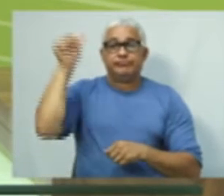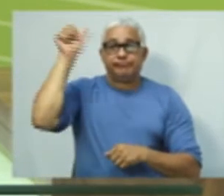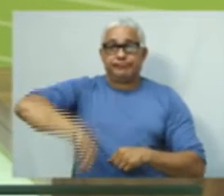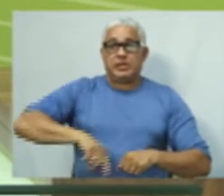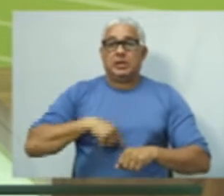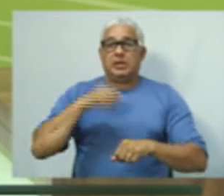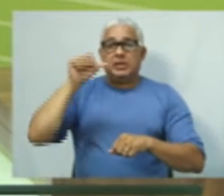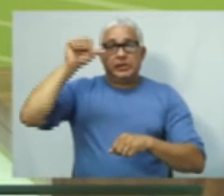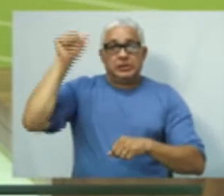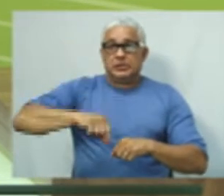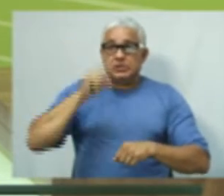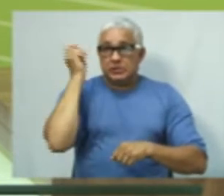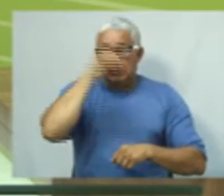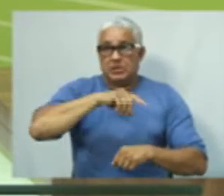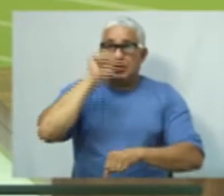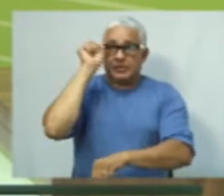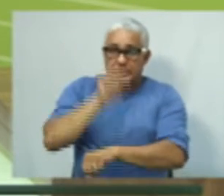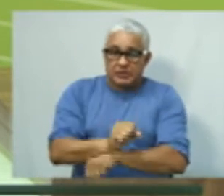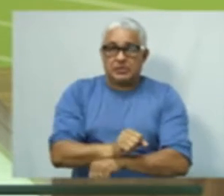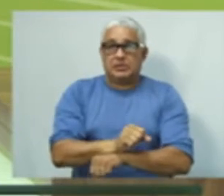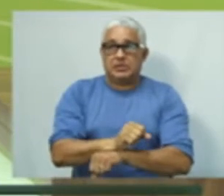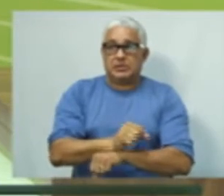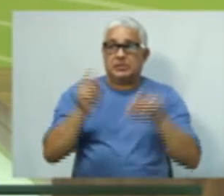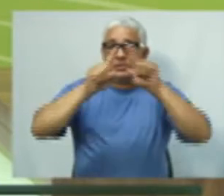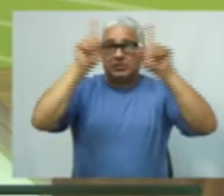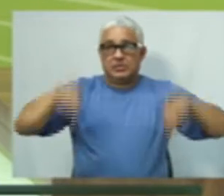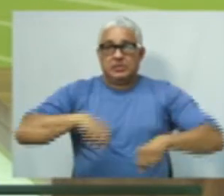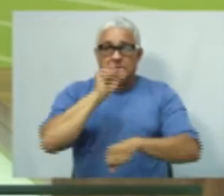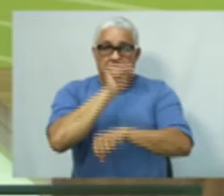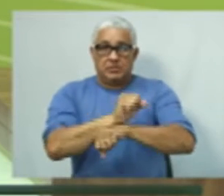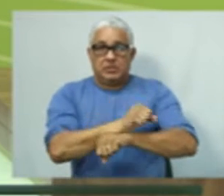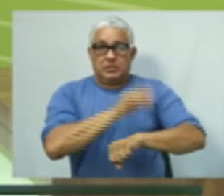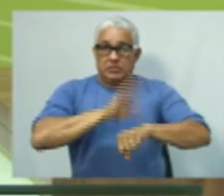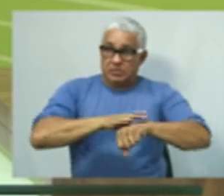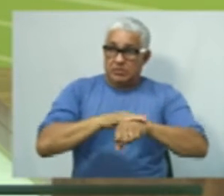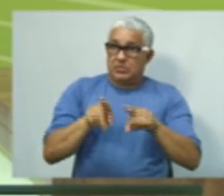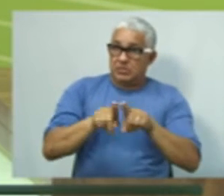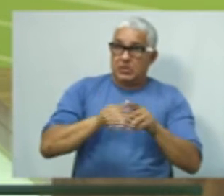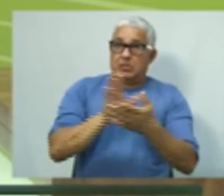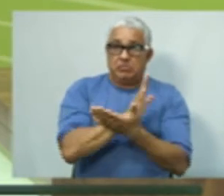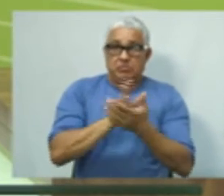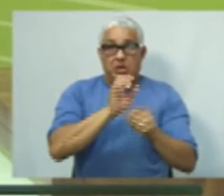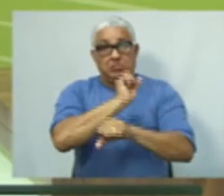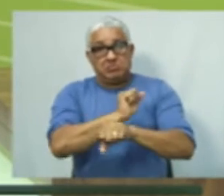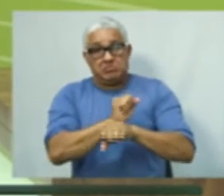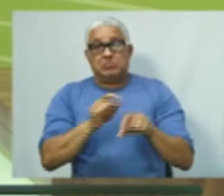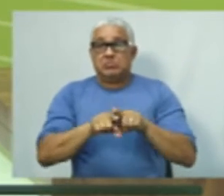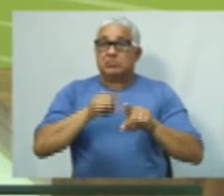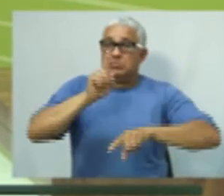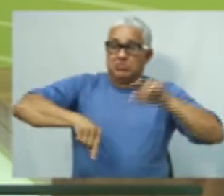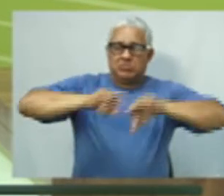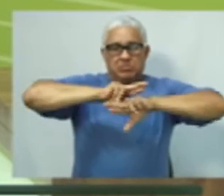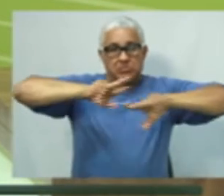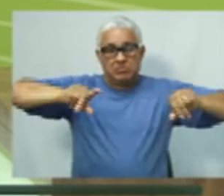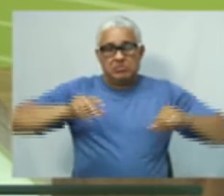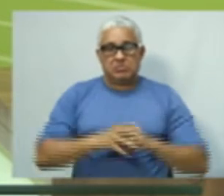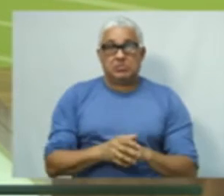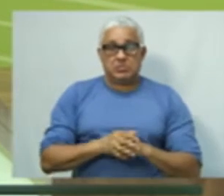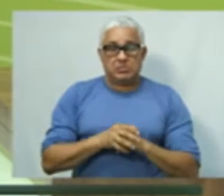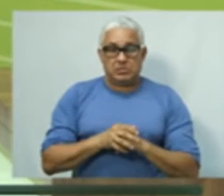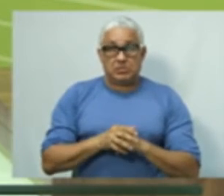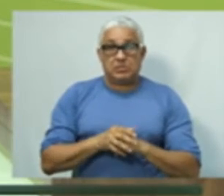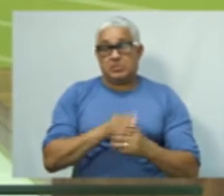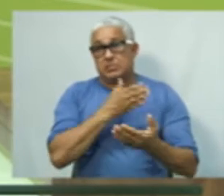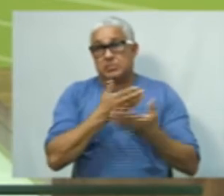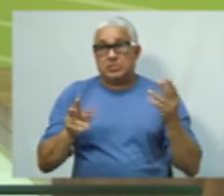perder horas de funcionário, vou deixar máquinas paradas sem atividade, às vezes o produto lá